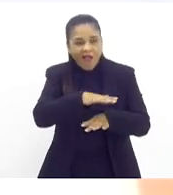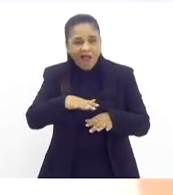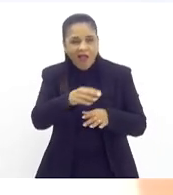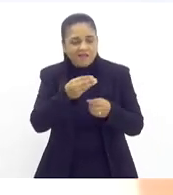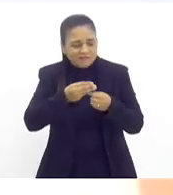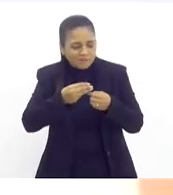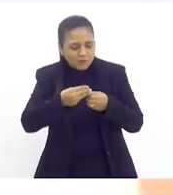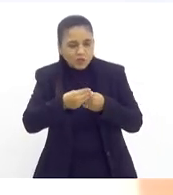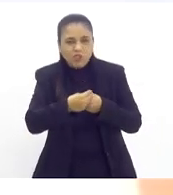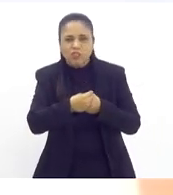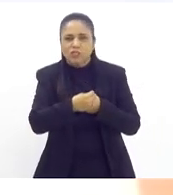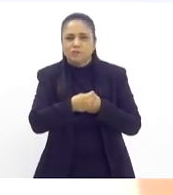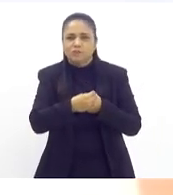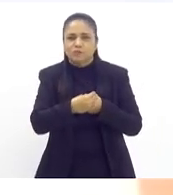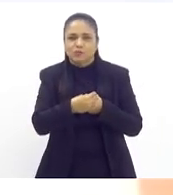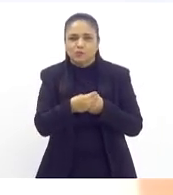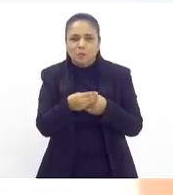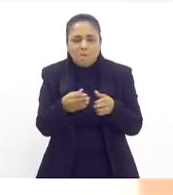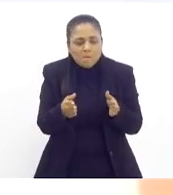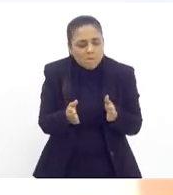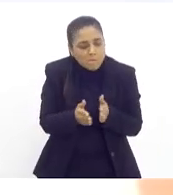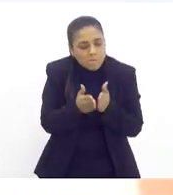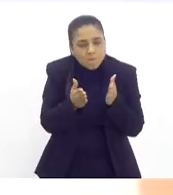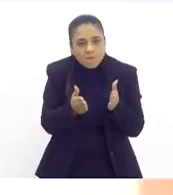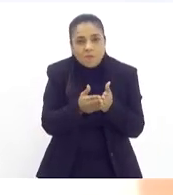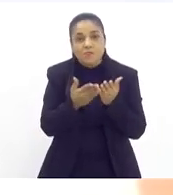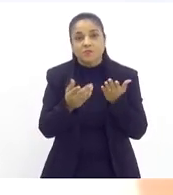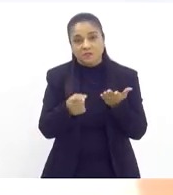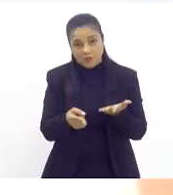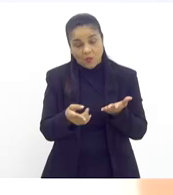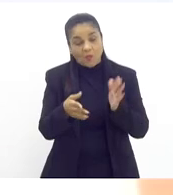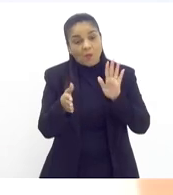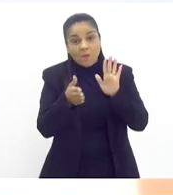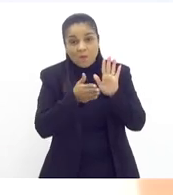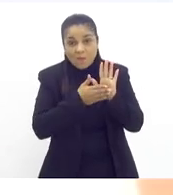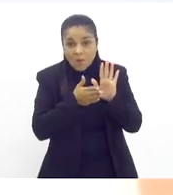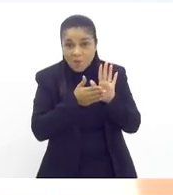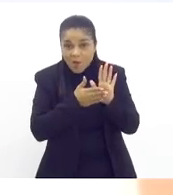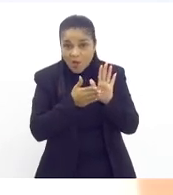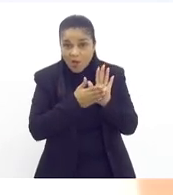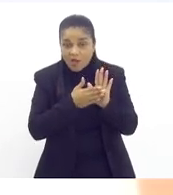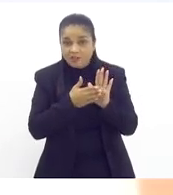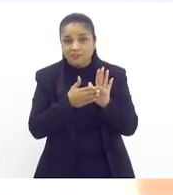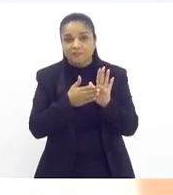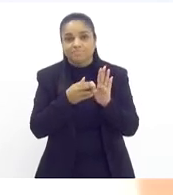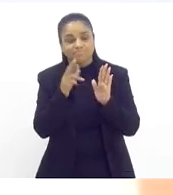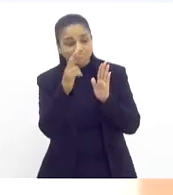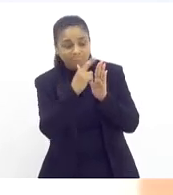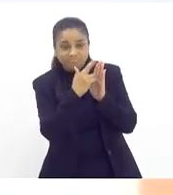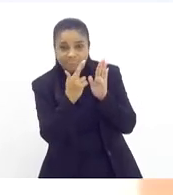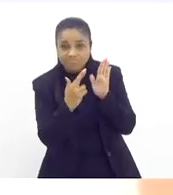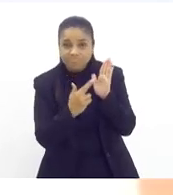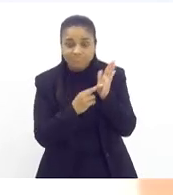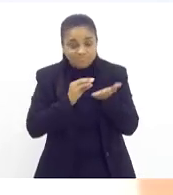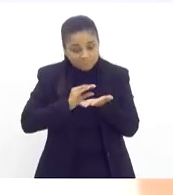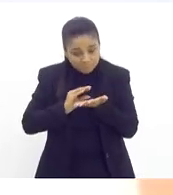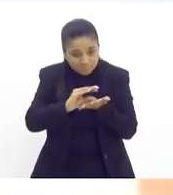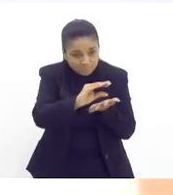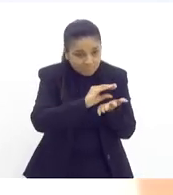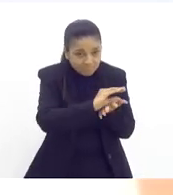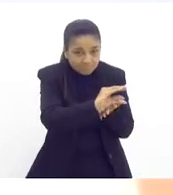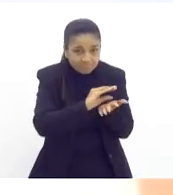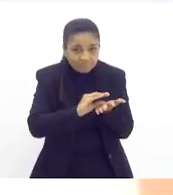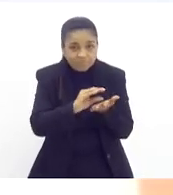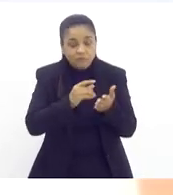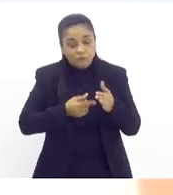extremamente carentes, e daí a nossa proposta de que o critério para distribuição de recursos